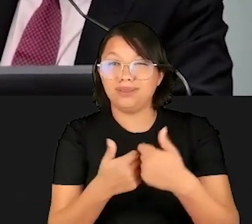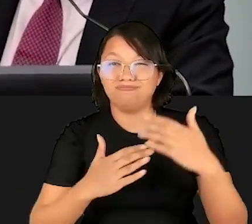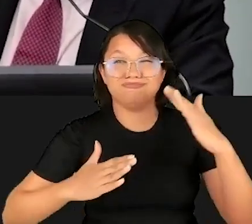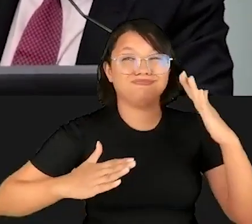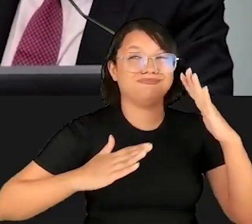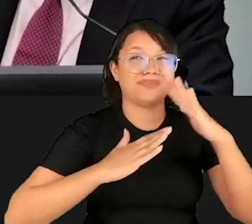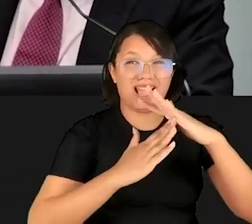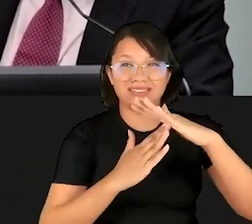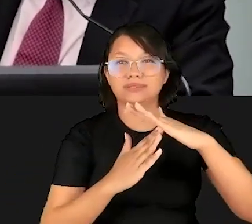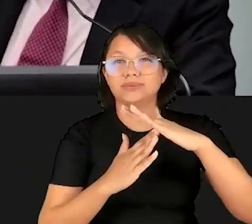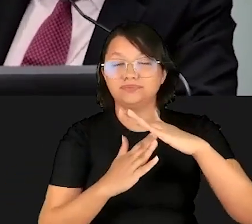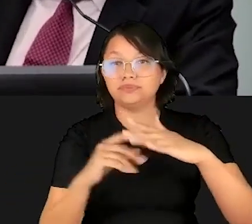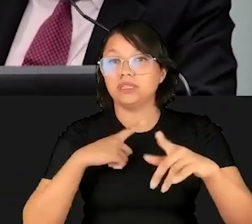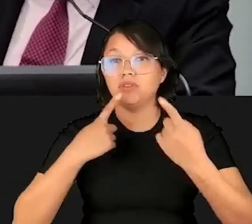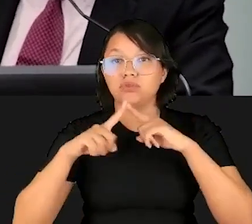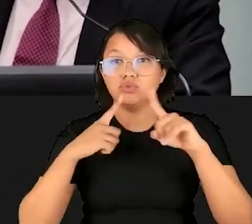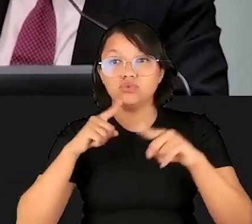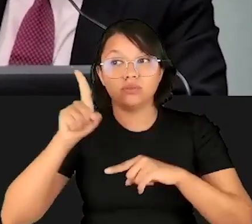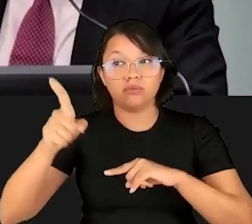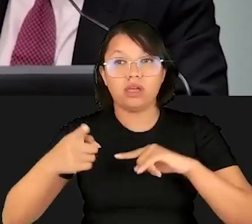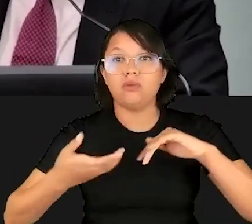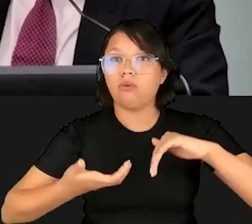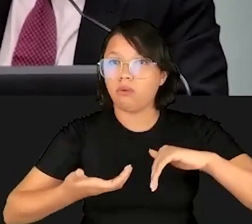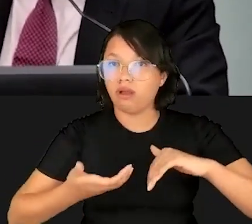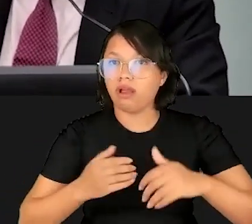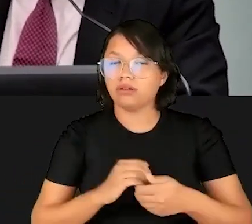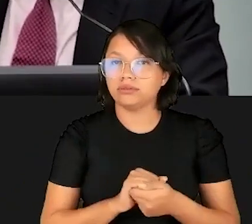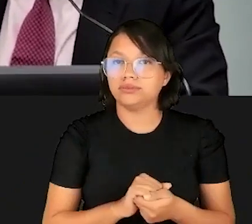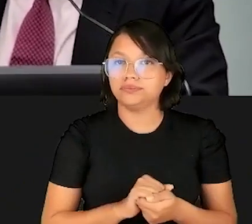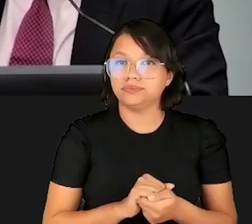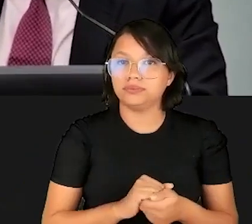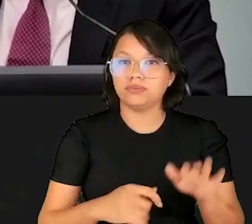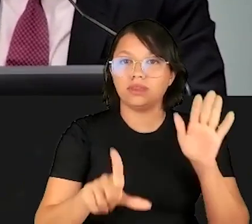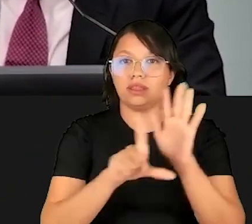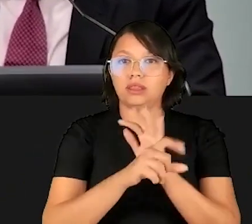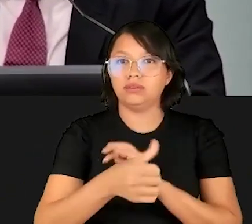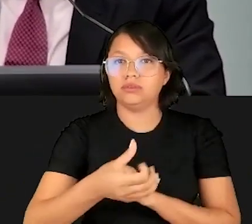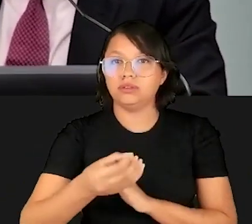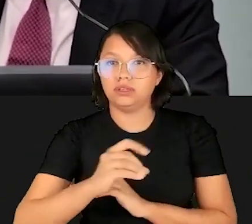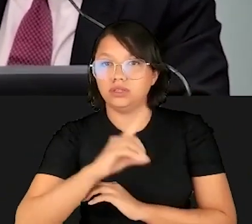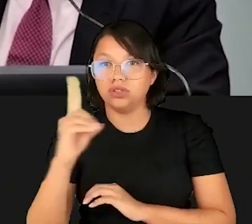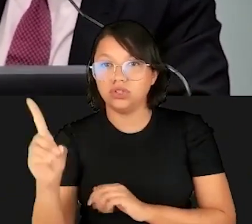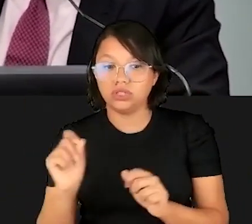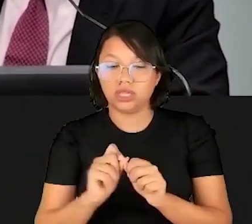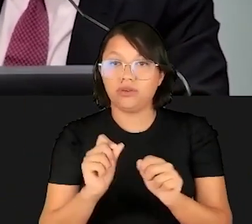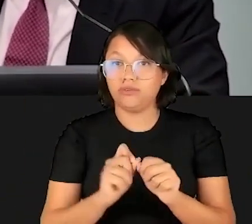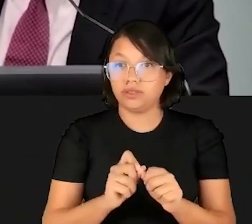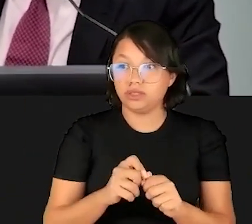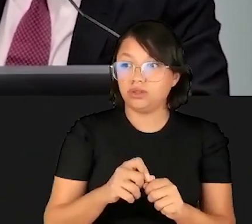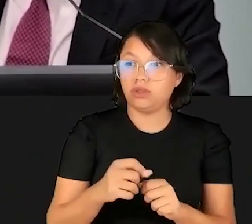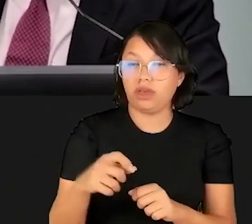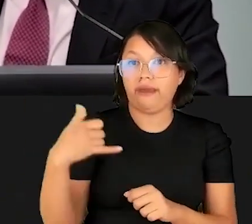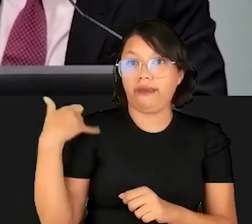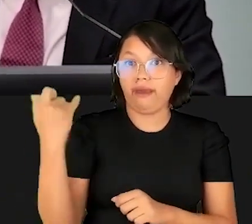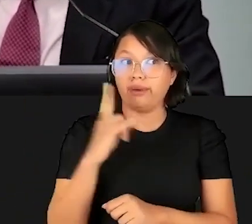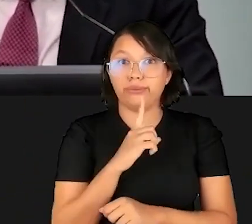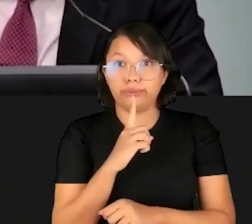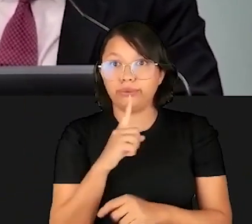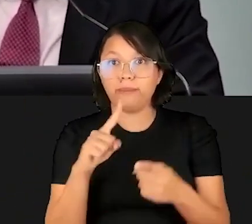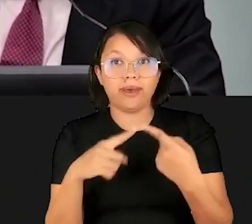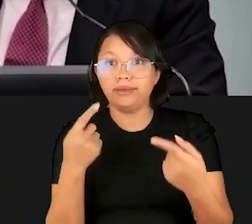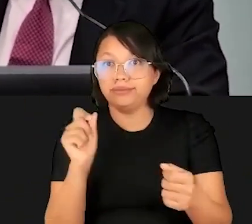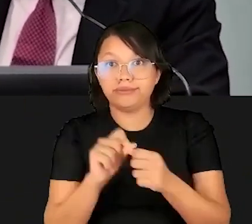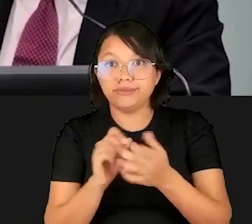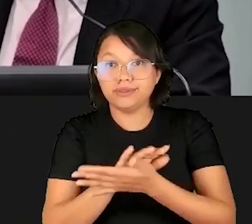Então, houve até uma discussão no Congresso. A lei dos 60 dias está fazendo aniversário e não está sendo cumprida. Mas por que ela não está